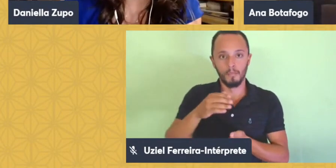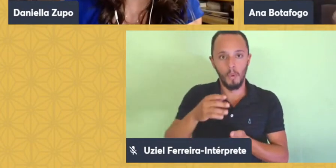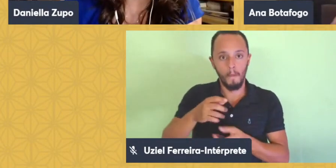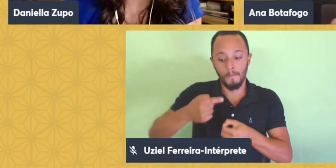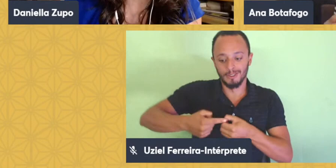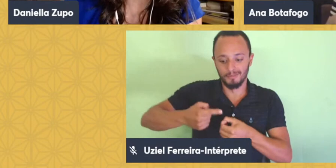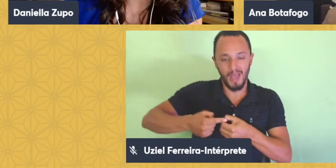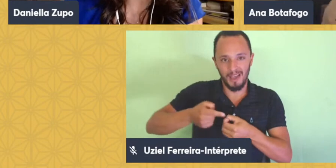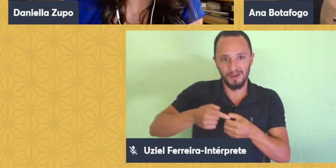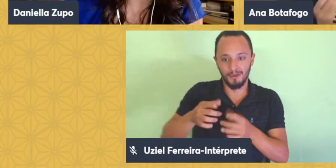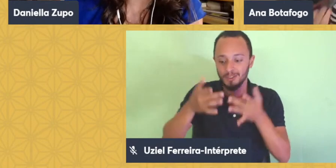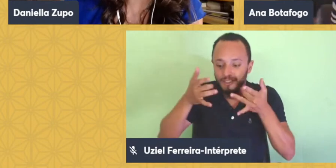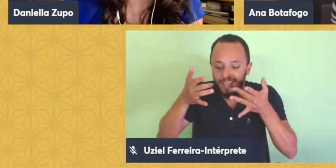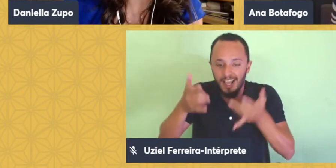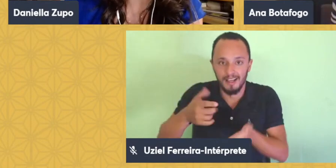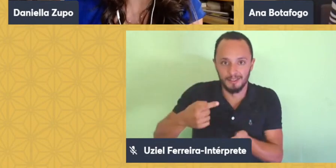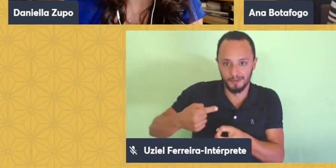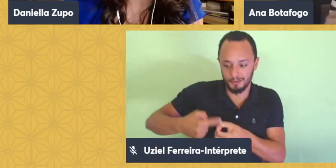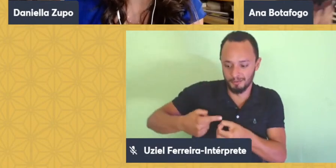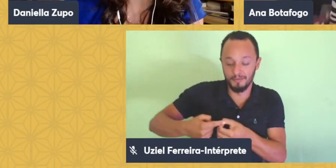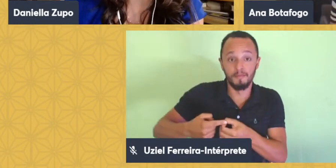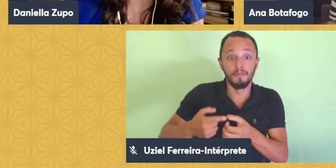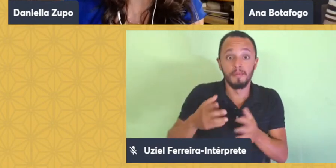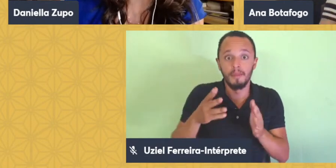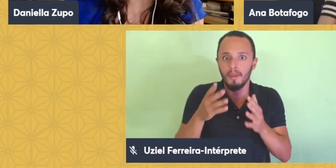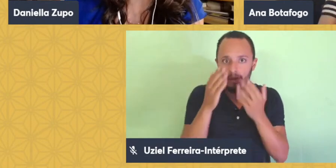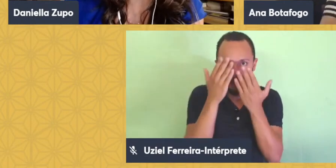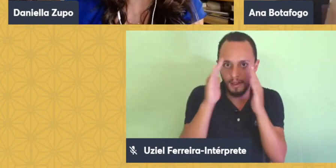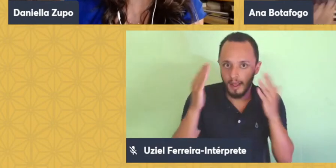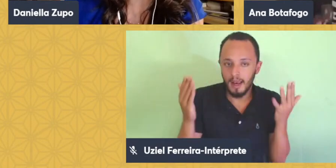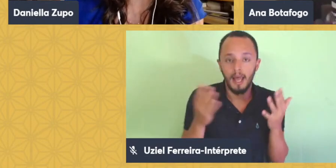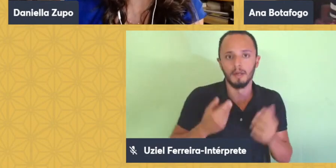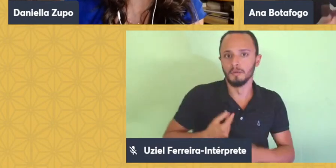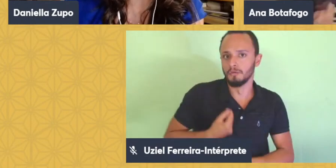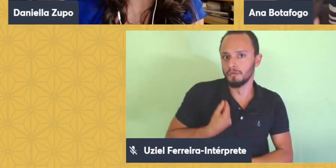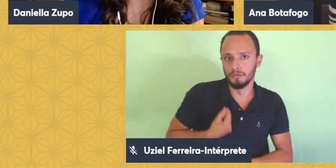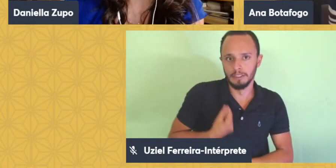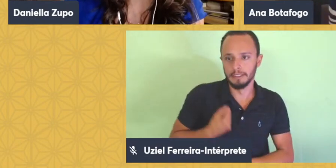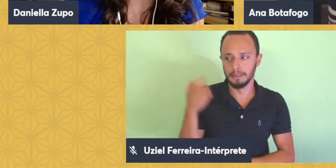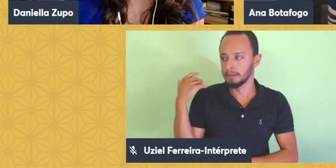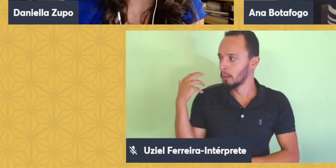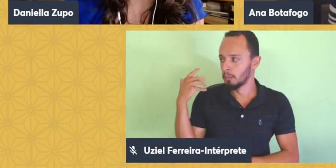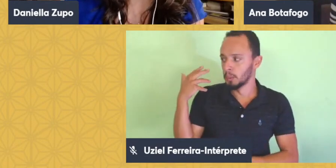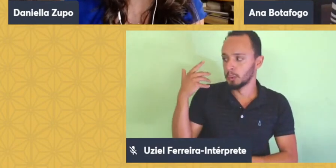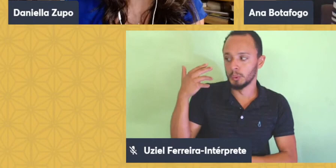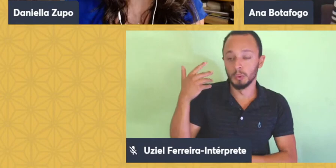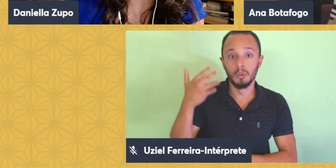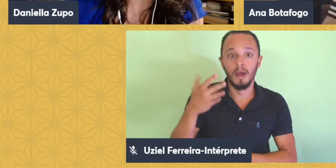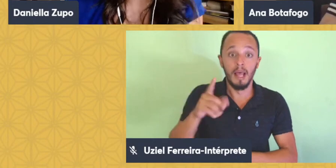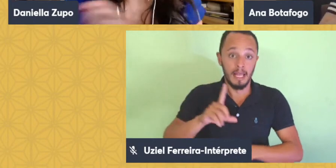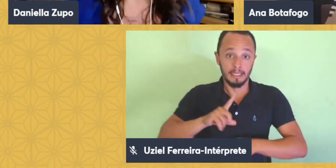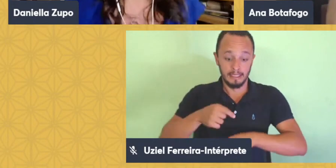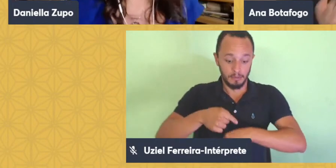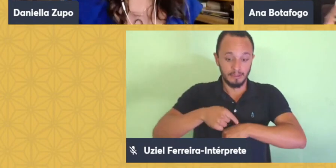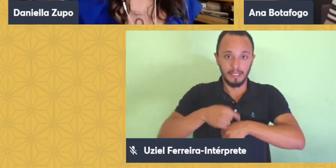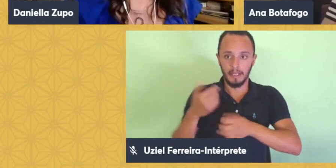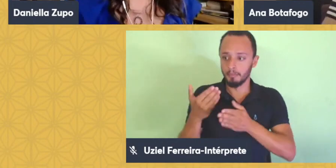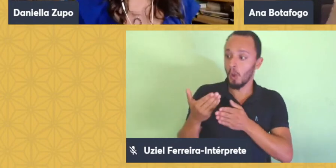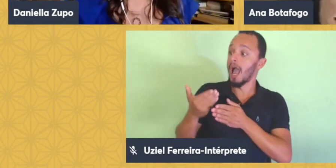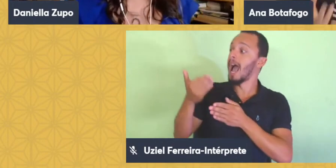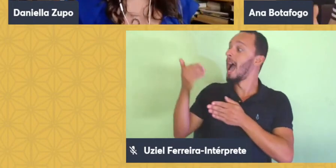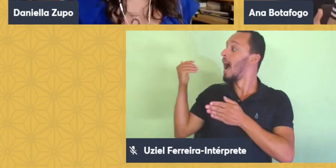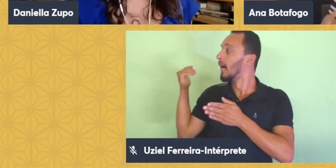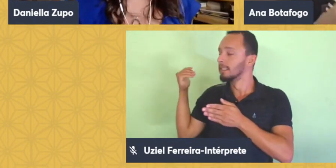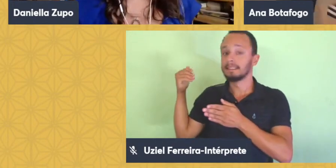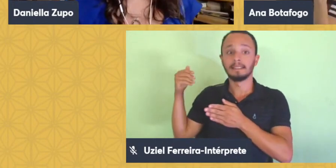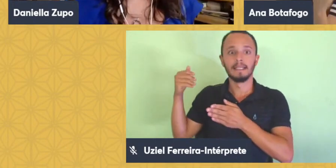tudo a minha vida claro que com um olhar todo do meu pai de todo momento que eu ainda não era bailarina profissional e depois ele